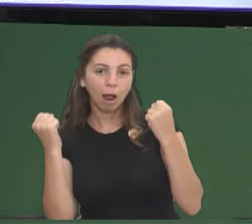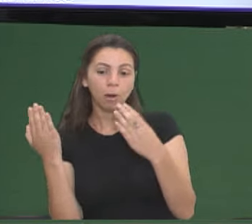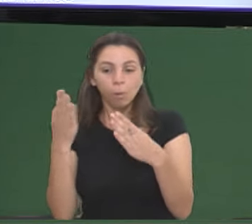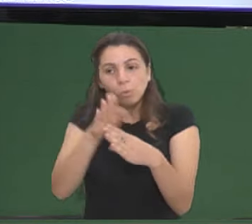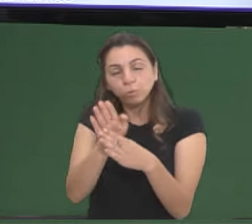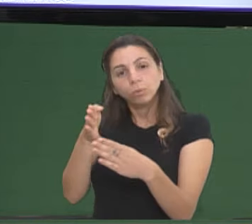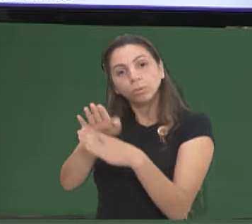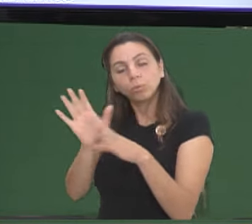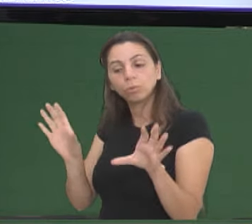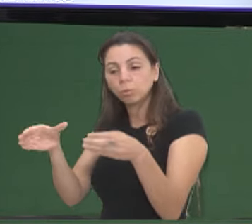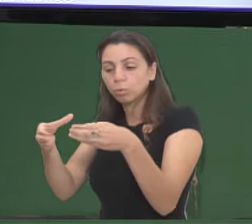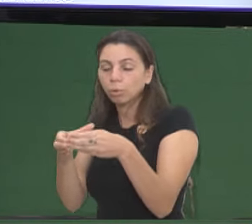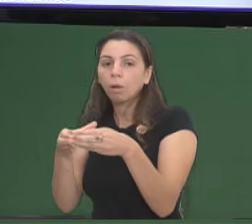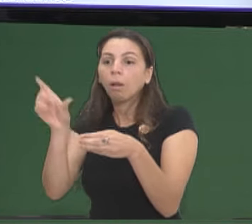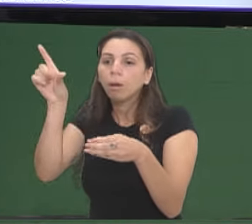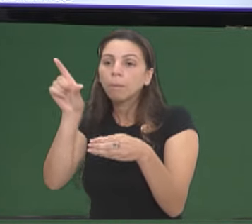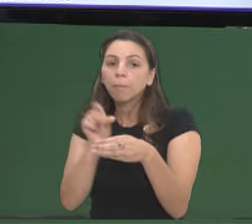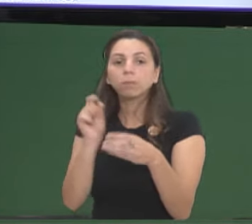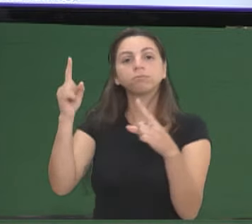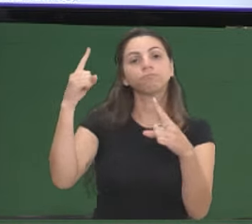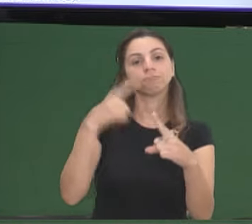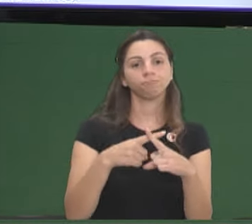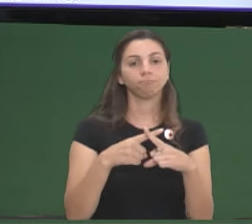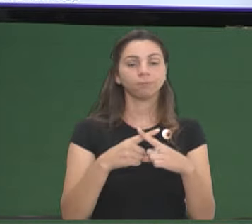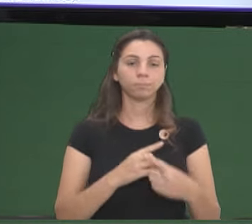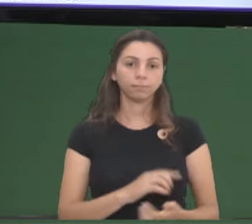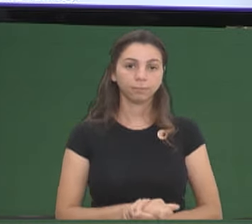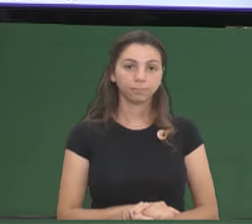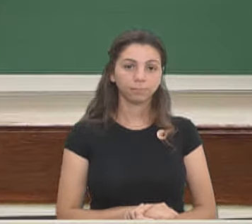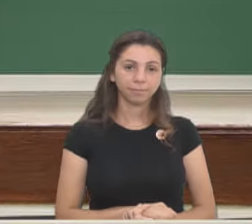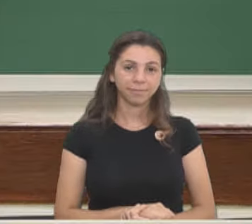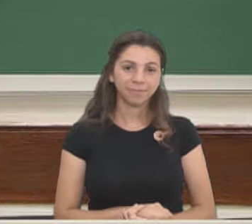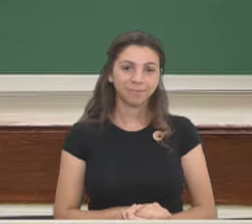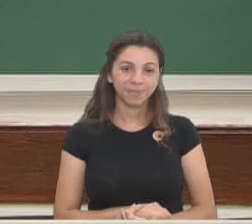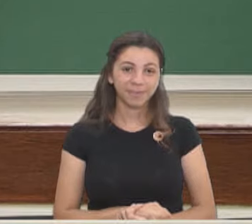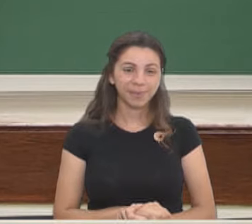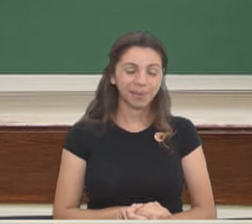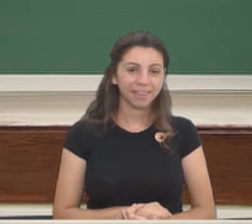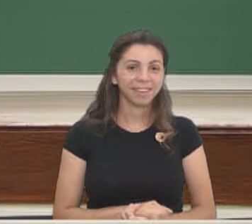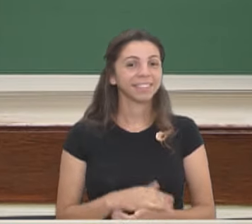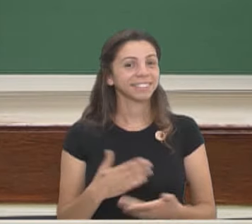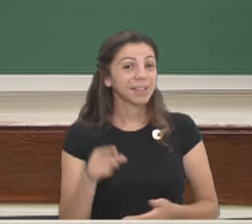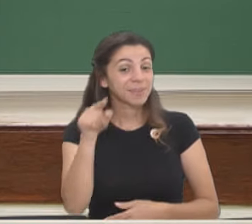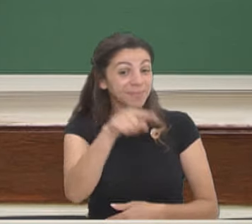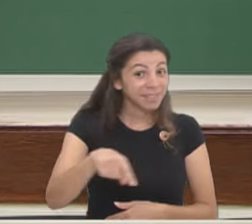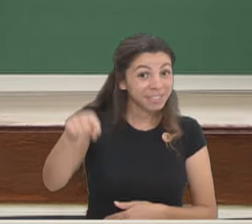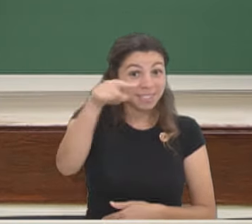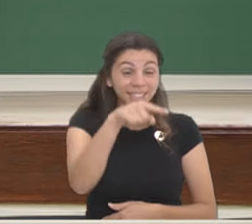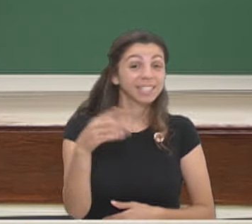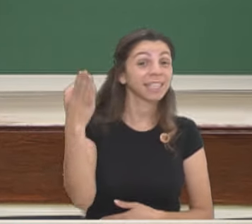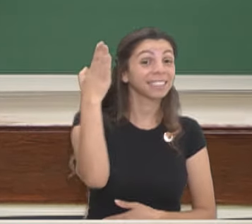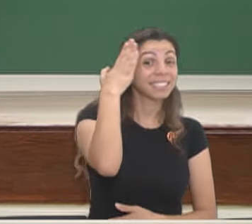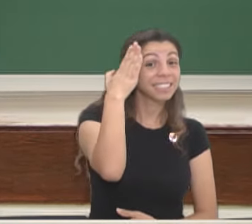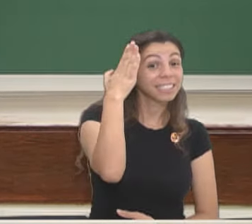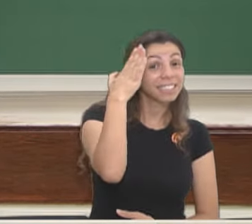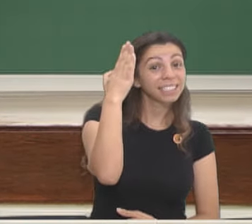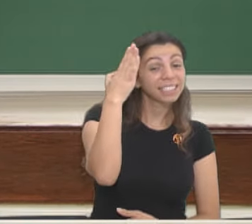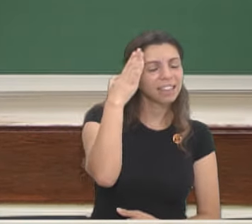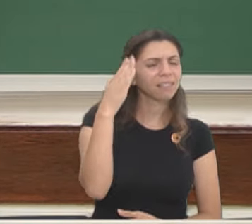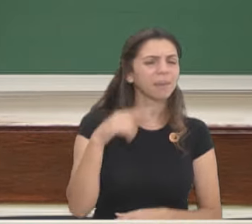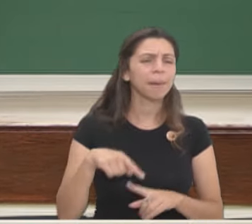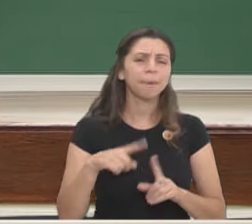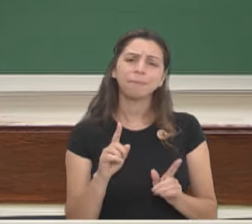cooperativas e menos competitivas, certo? Espero que vocês estejam entendendo, né? Mas não é